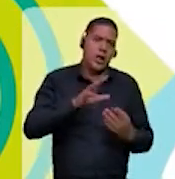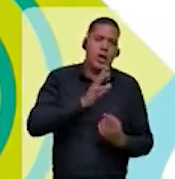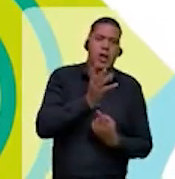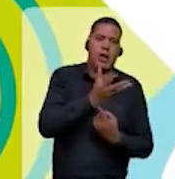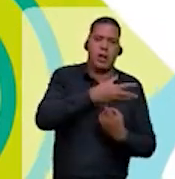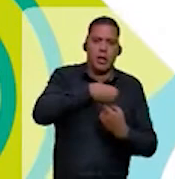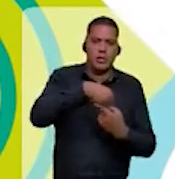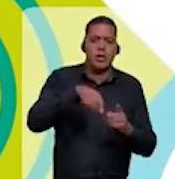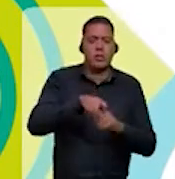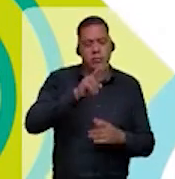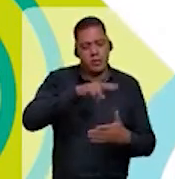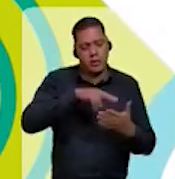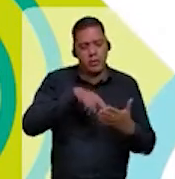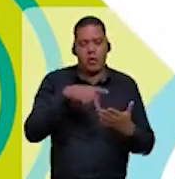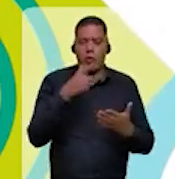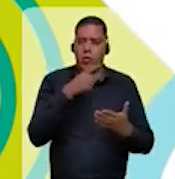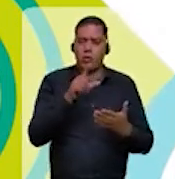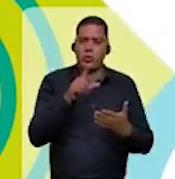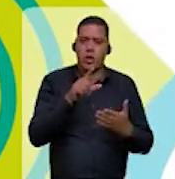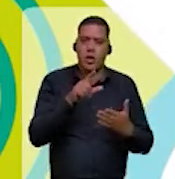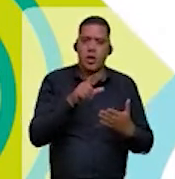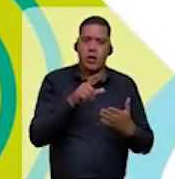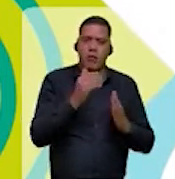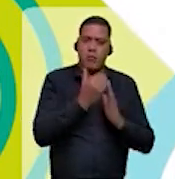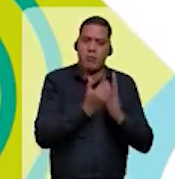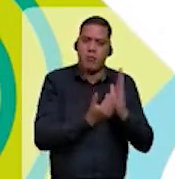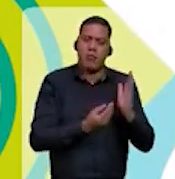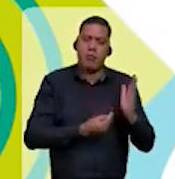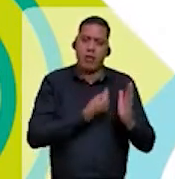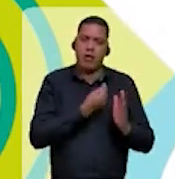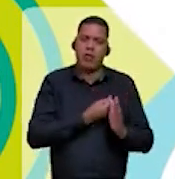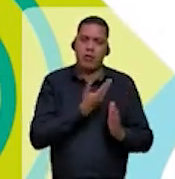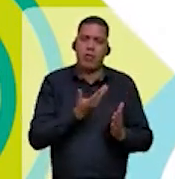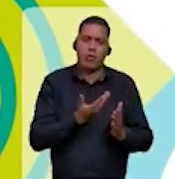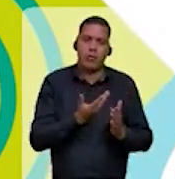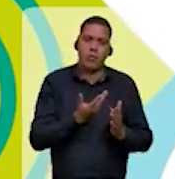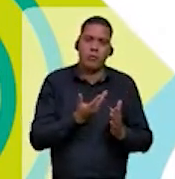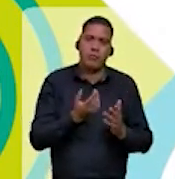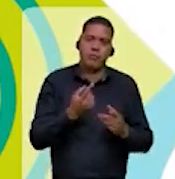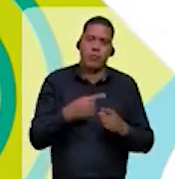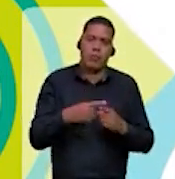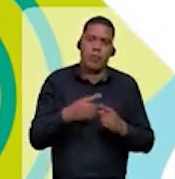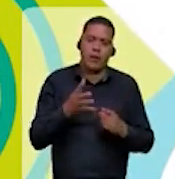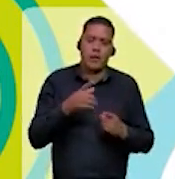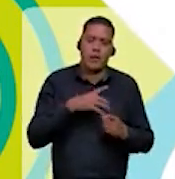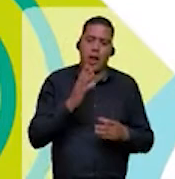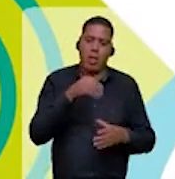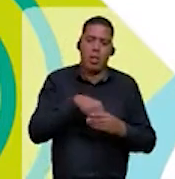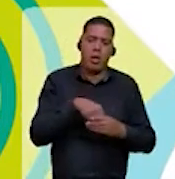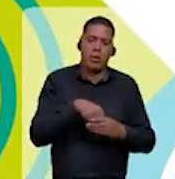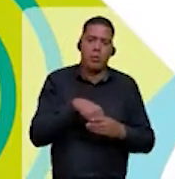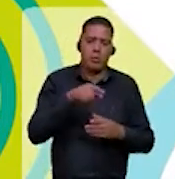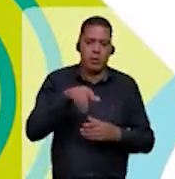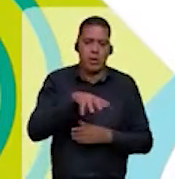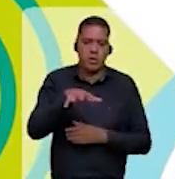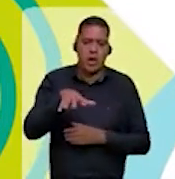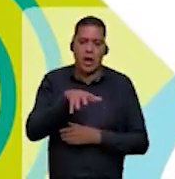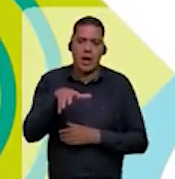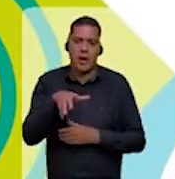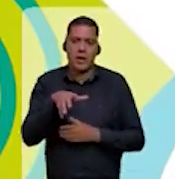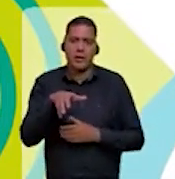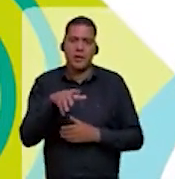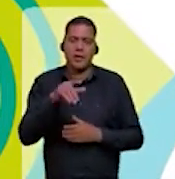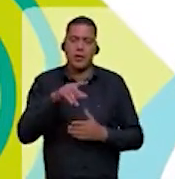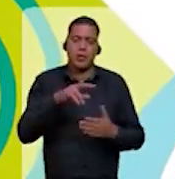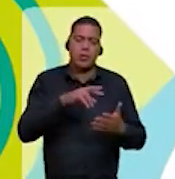e da literatura constituir-se como elemento Vivo que a lei dos copico uma vez que constituída neste âmbito sobre